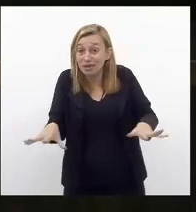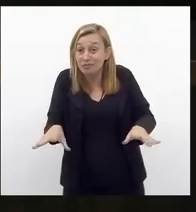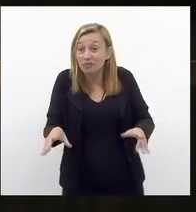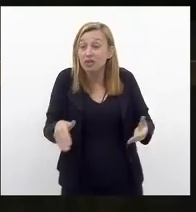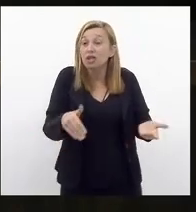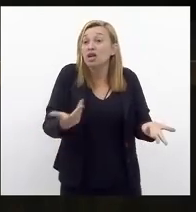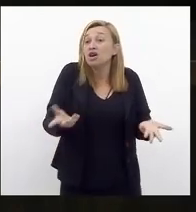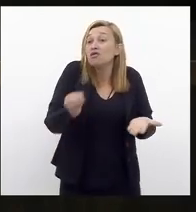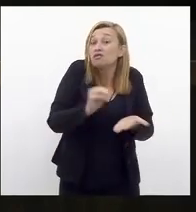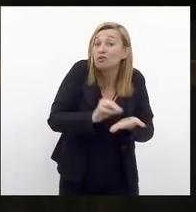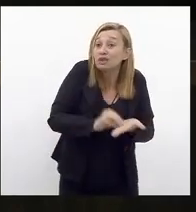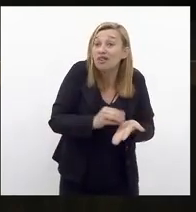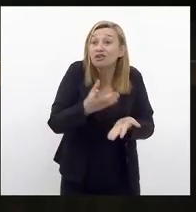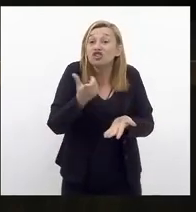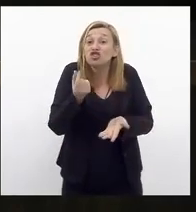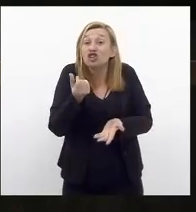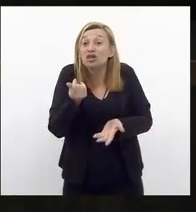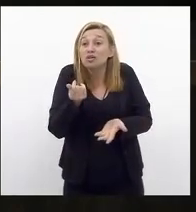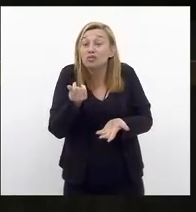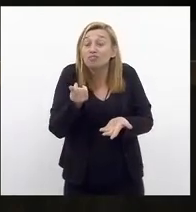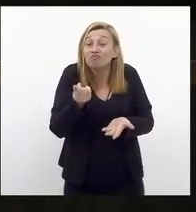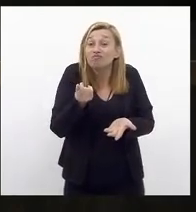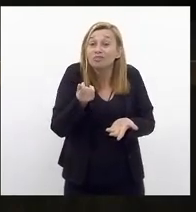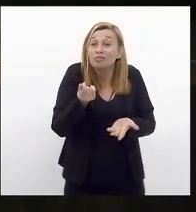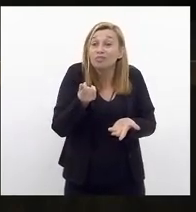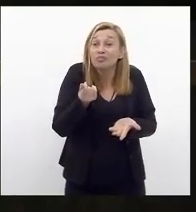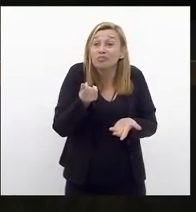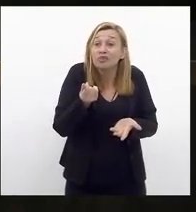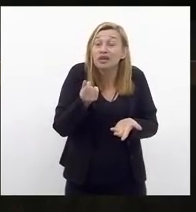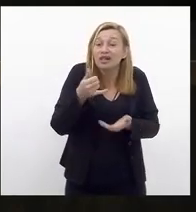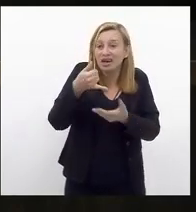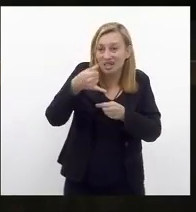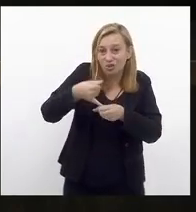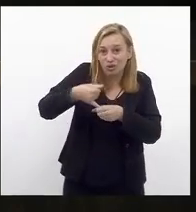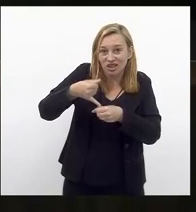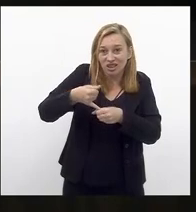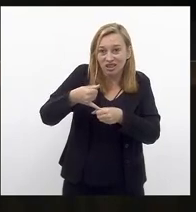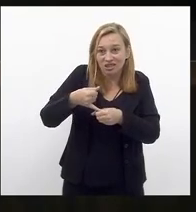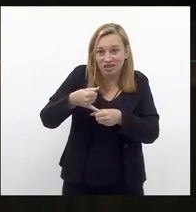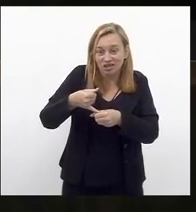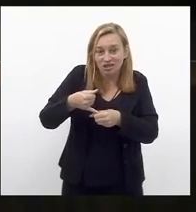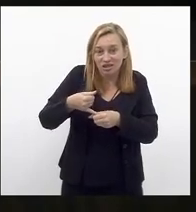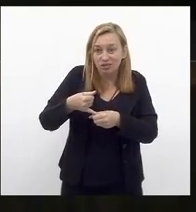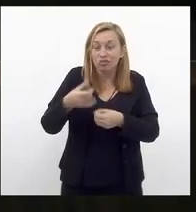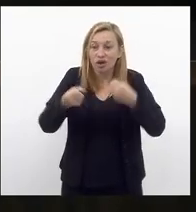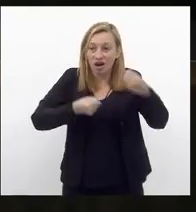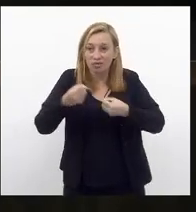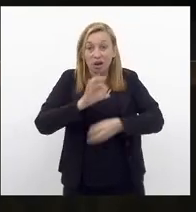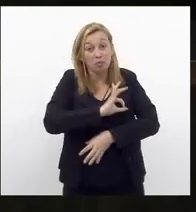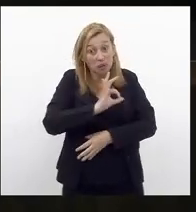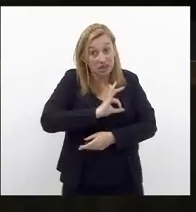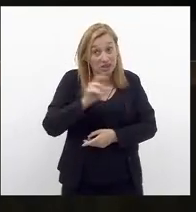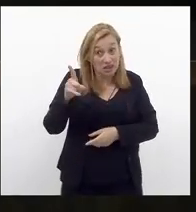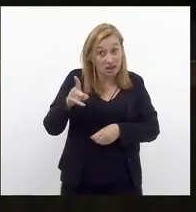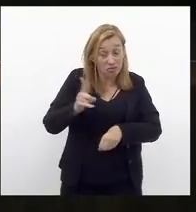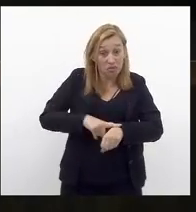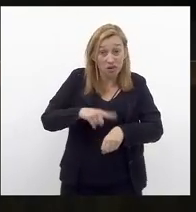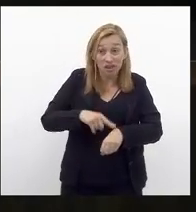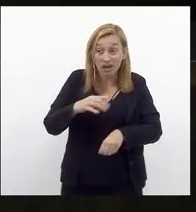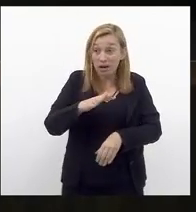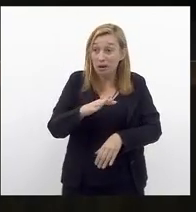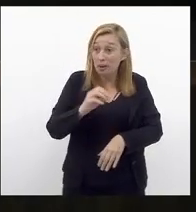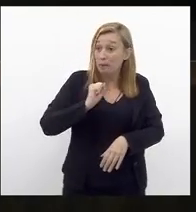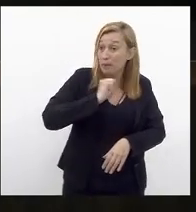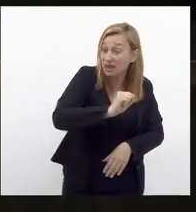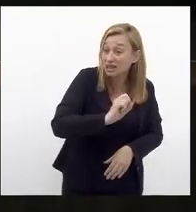faltava dinheiro até para colocar gasolina nas viaturas naquele ambiente ela Matar ou